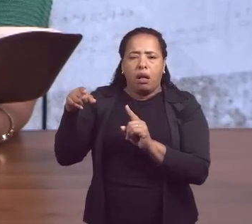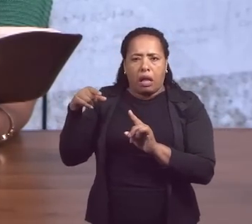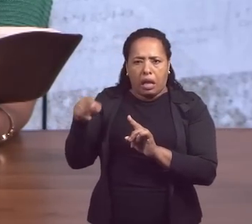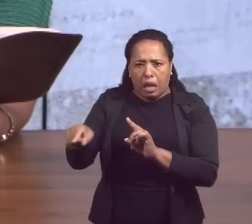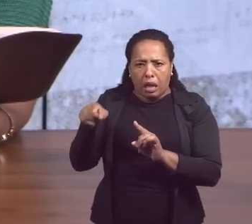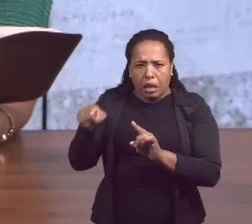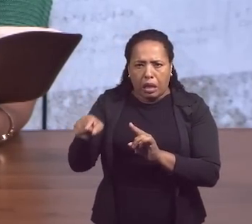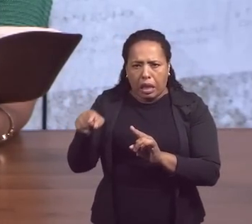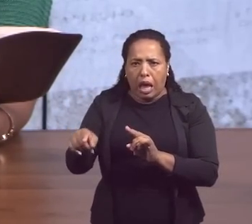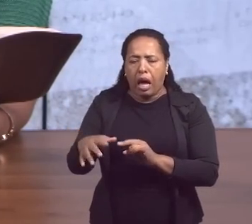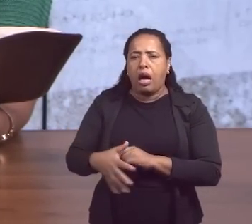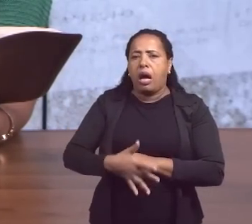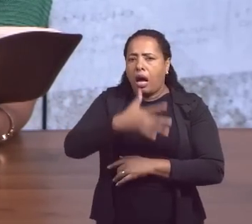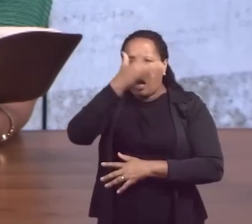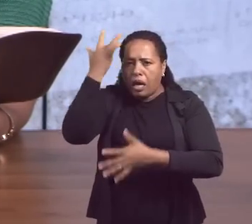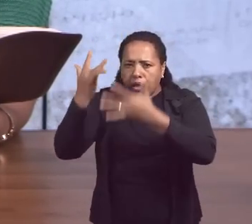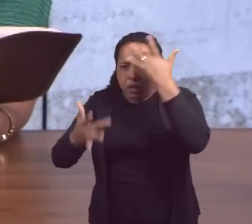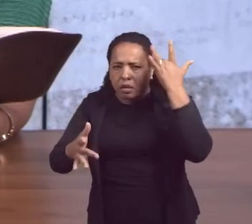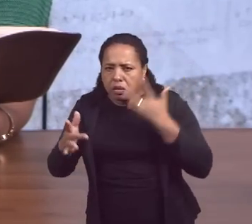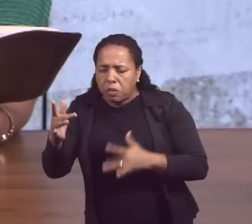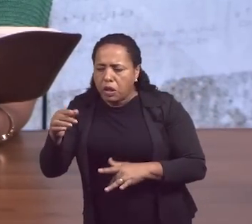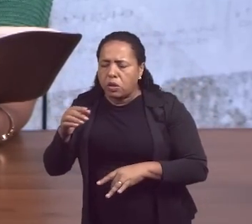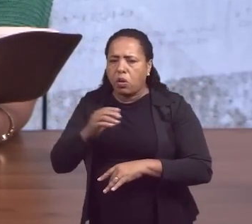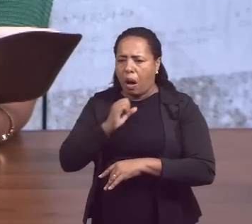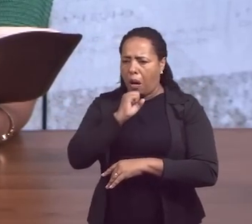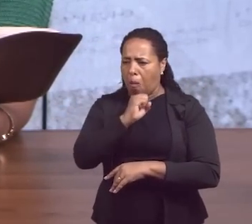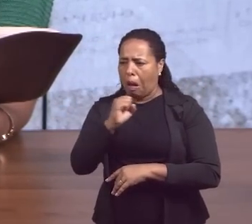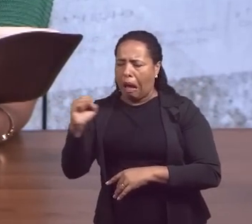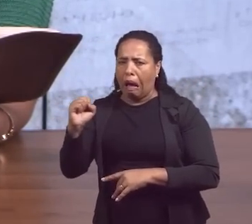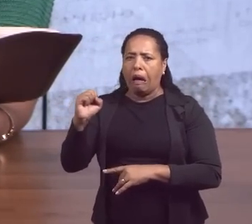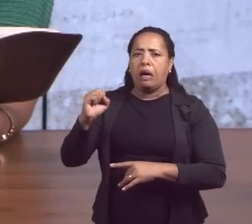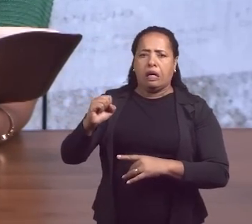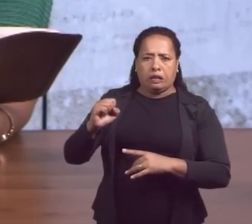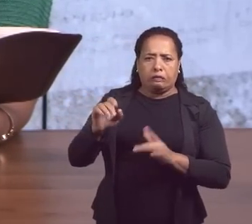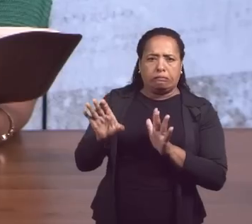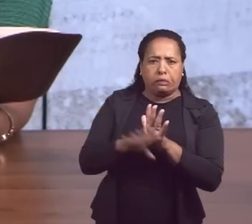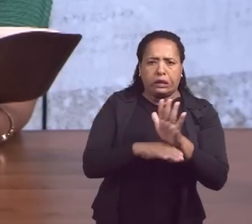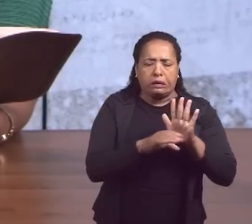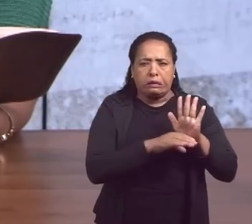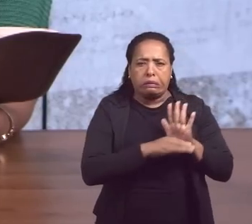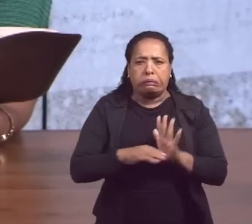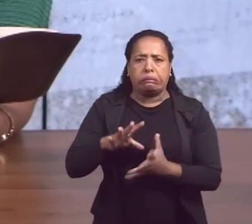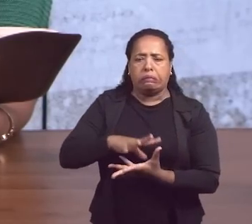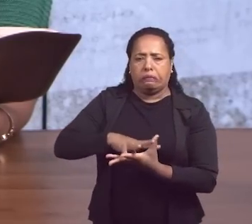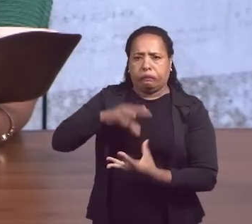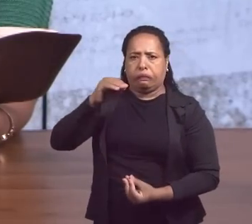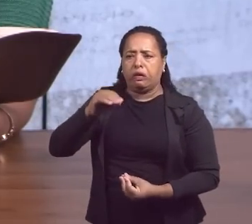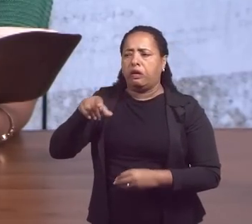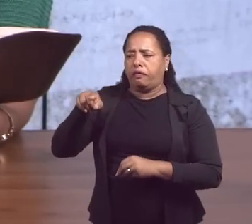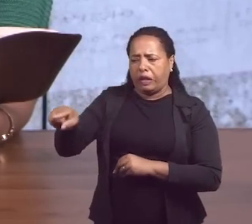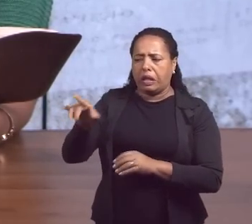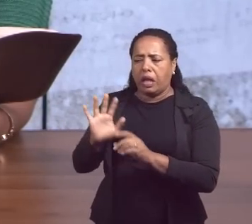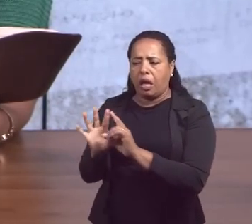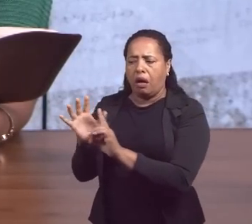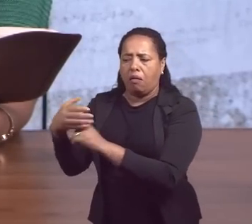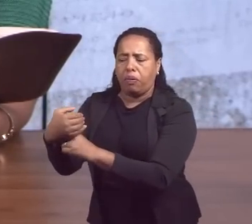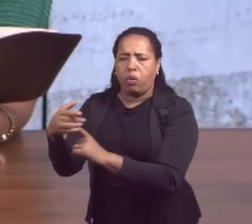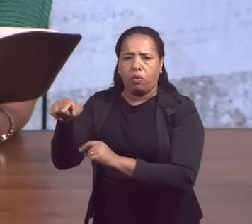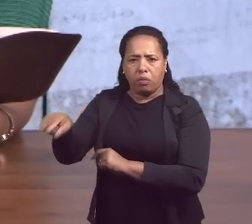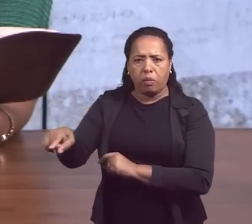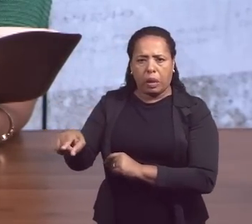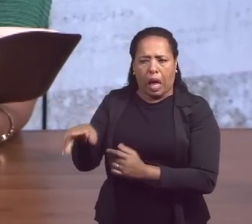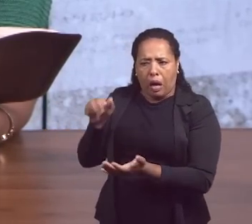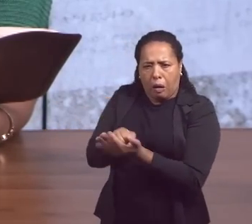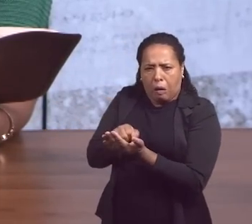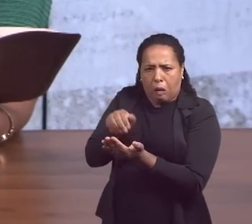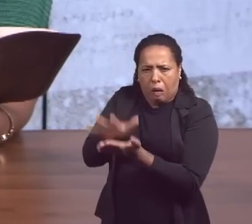homicida que ferir a alguma alma por erro. E estas cidades vos serão por refúgio do vingador